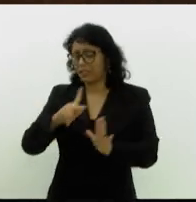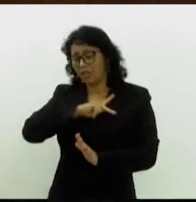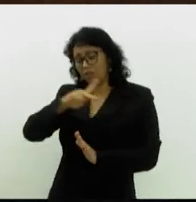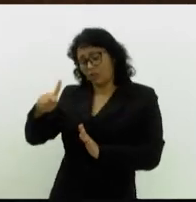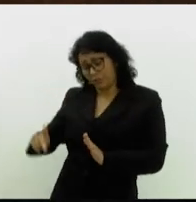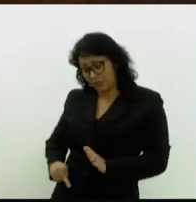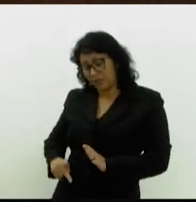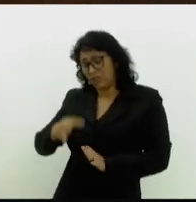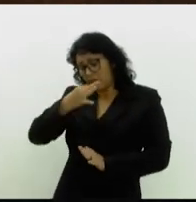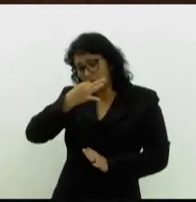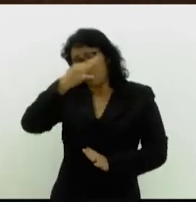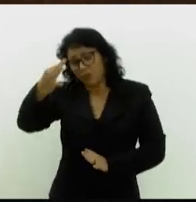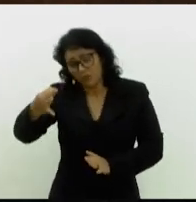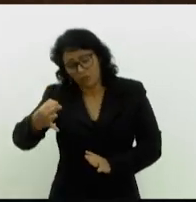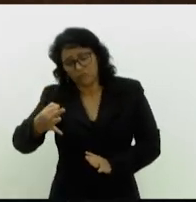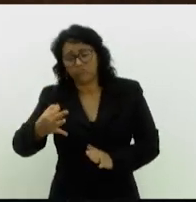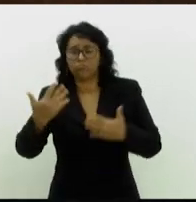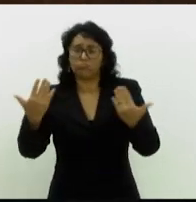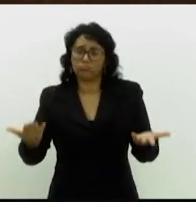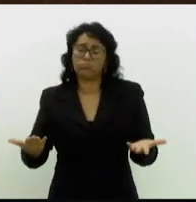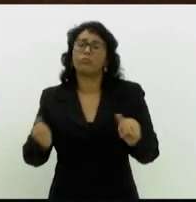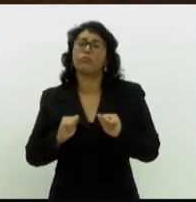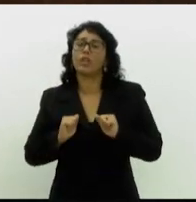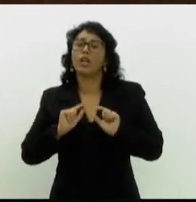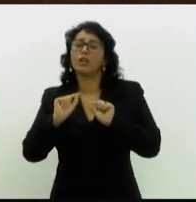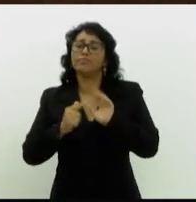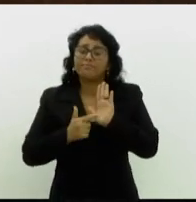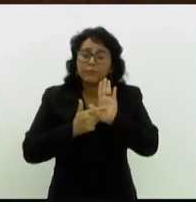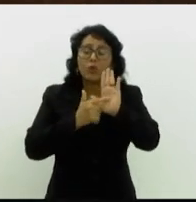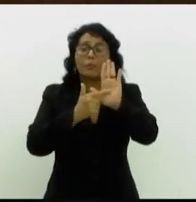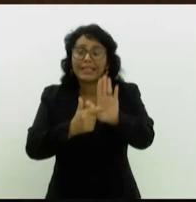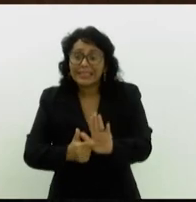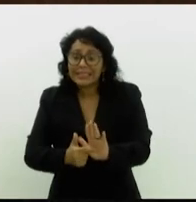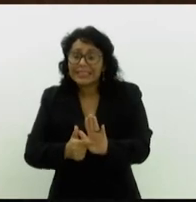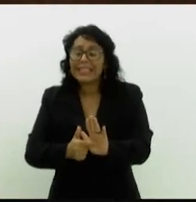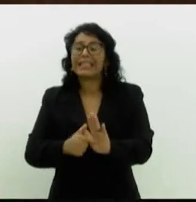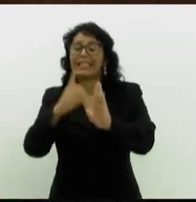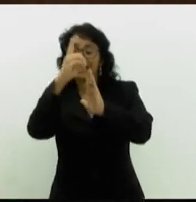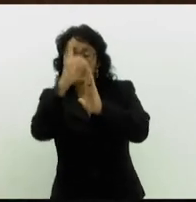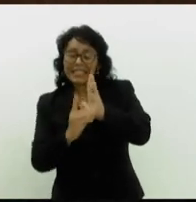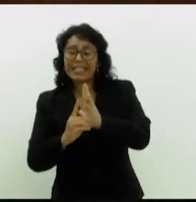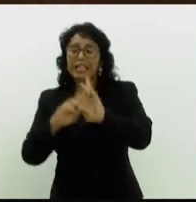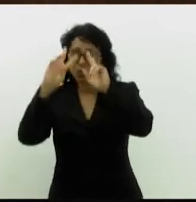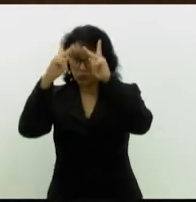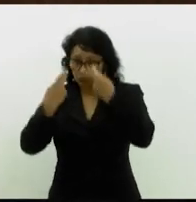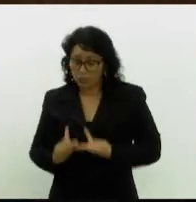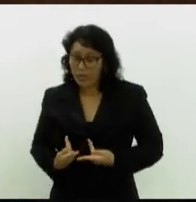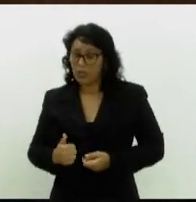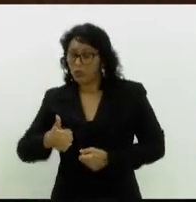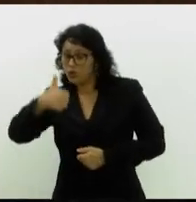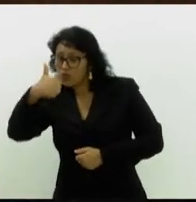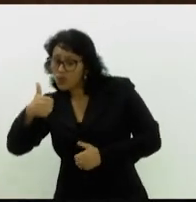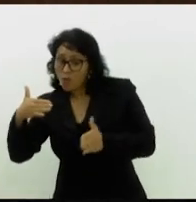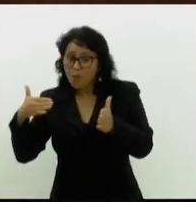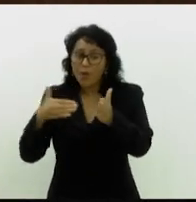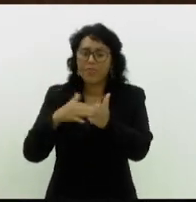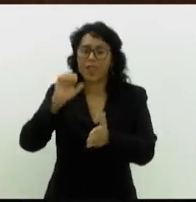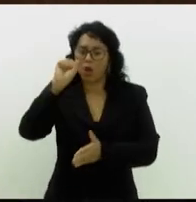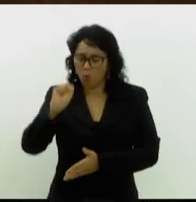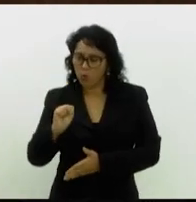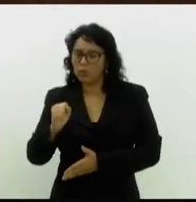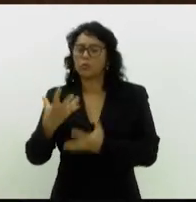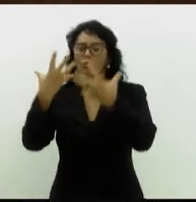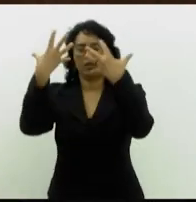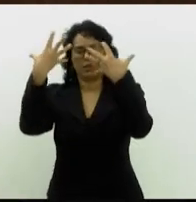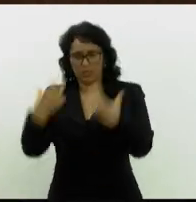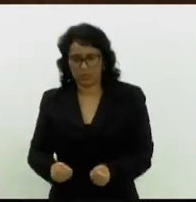queria dizer aqui que o parecer da comissão de direitos humanos do um ao oito das emendas um ao oito é favorável